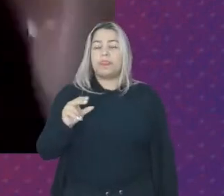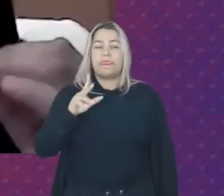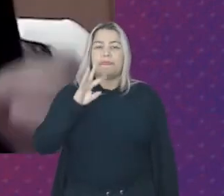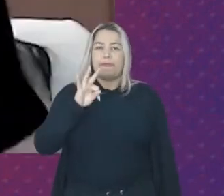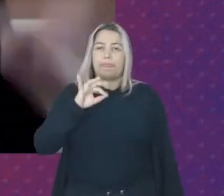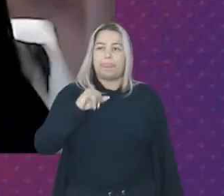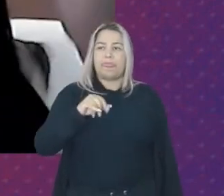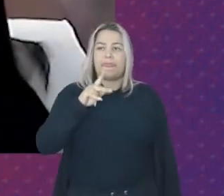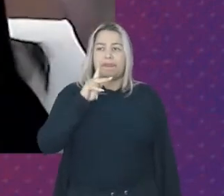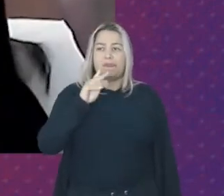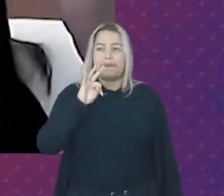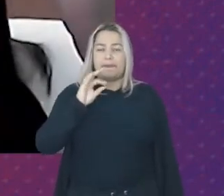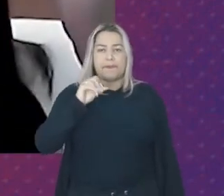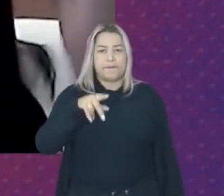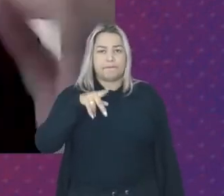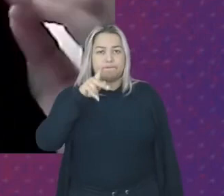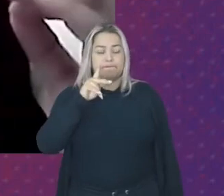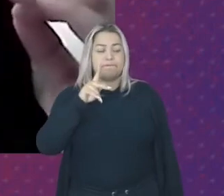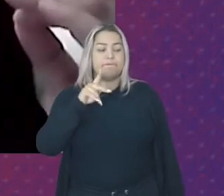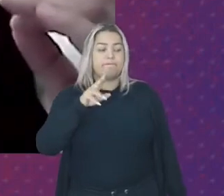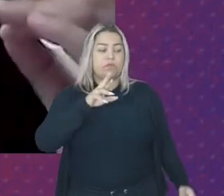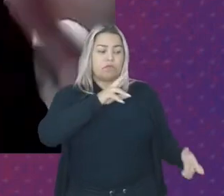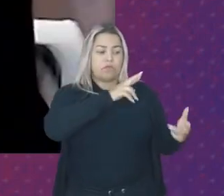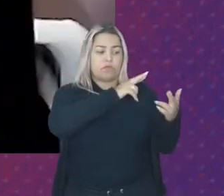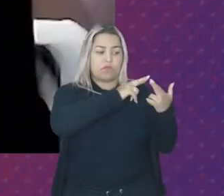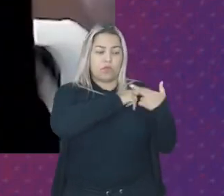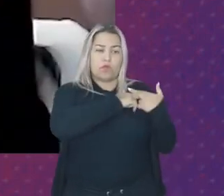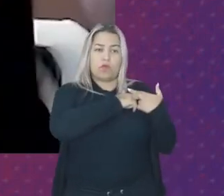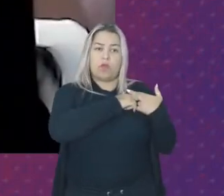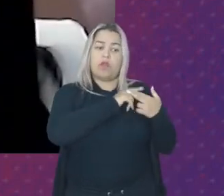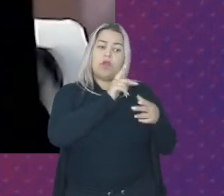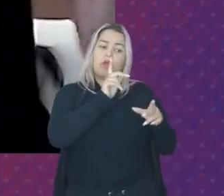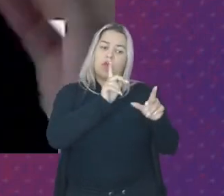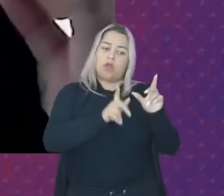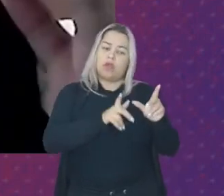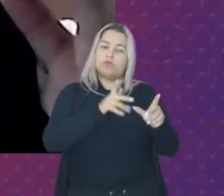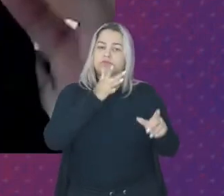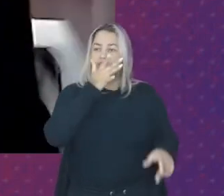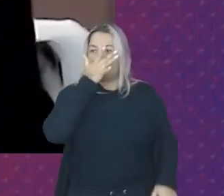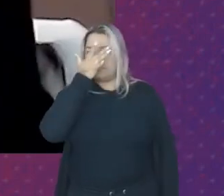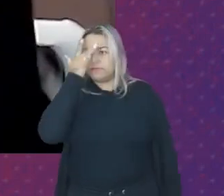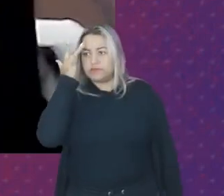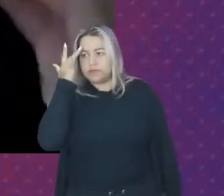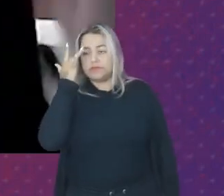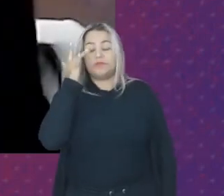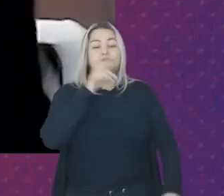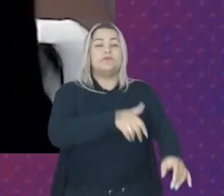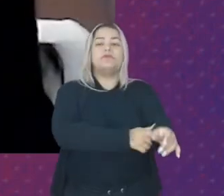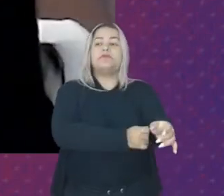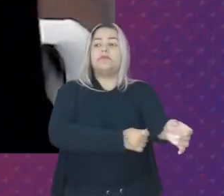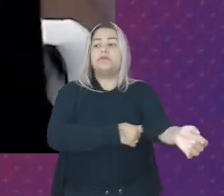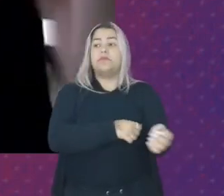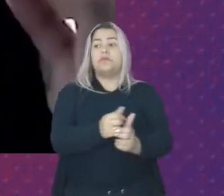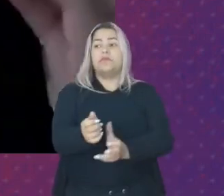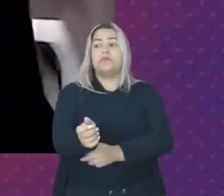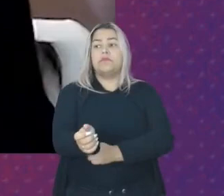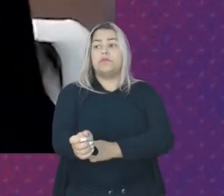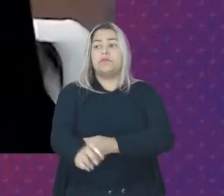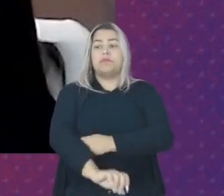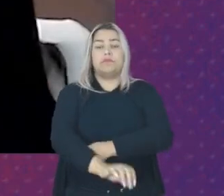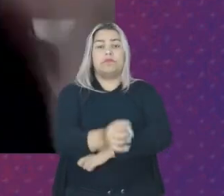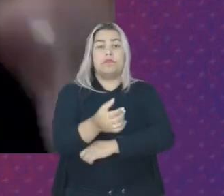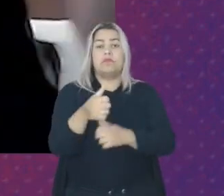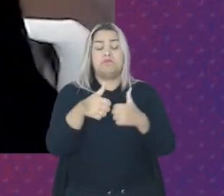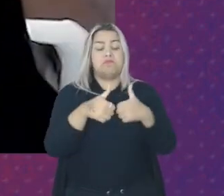TikTok. Veja bem, autoridade, uma pessoa autêntica é aquela que